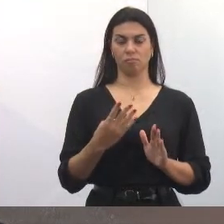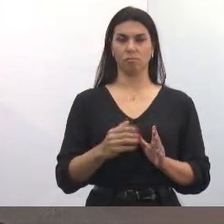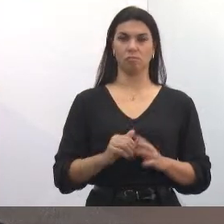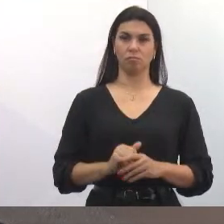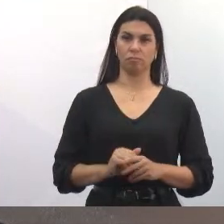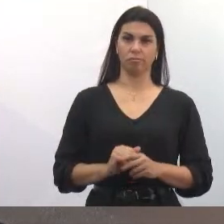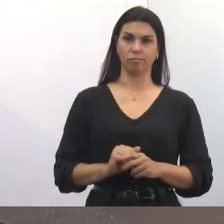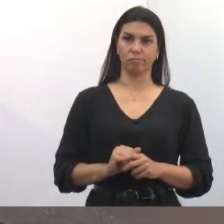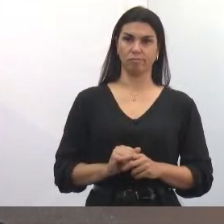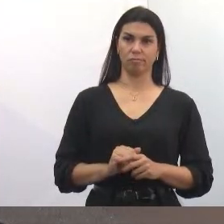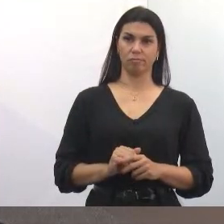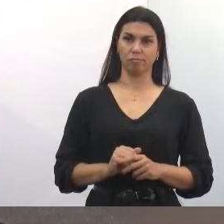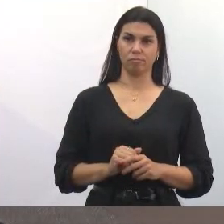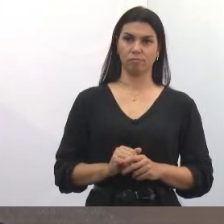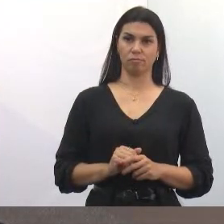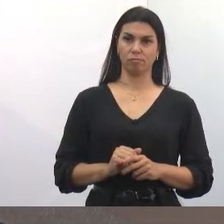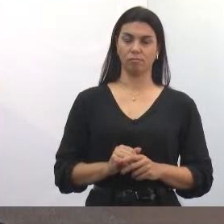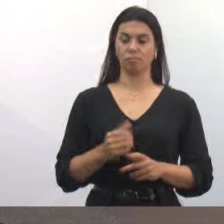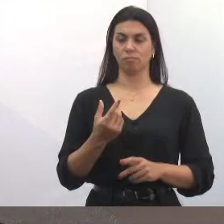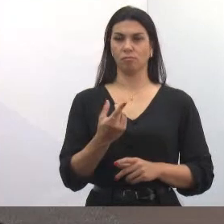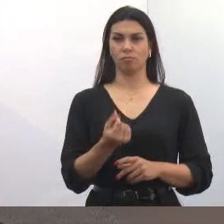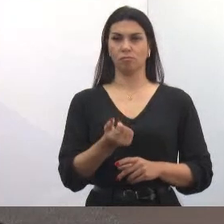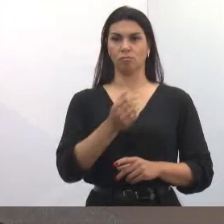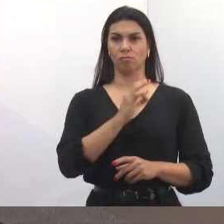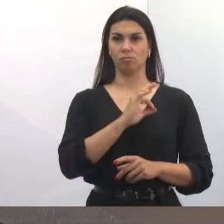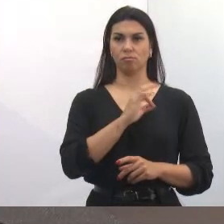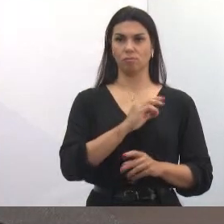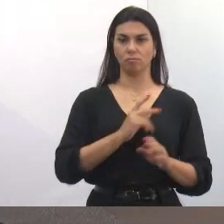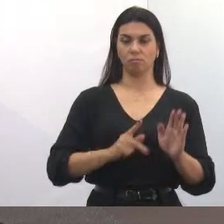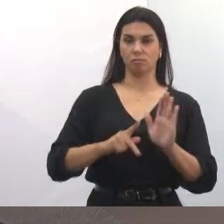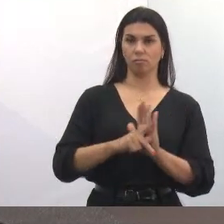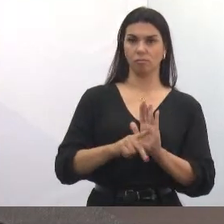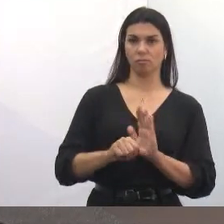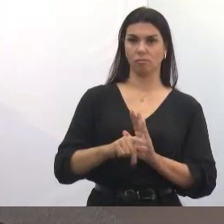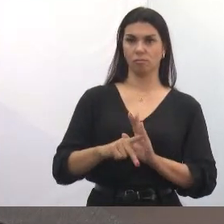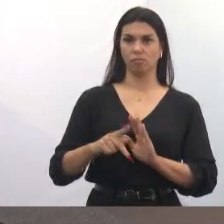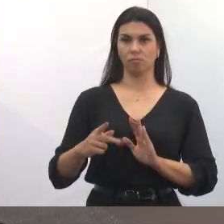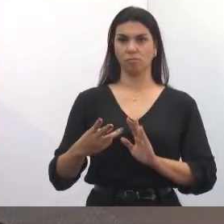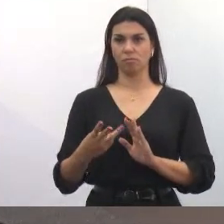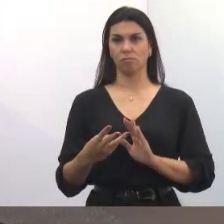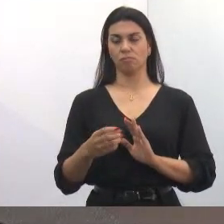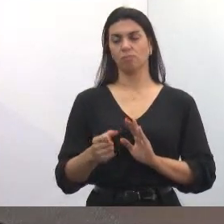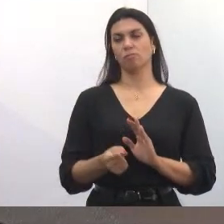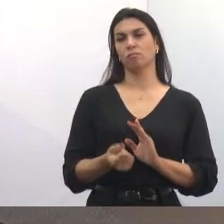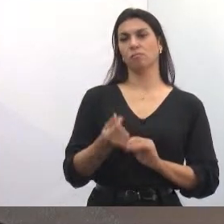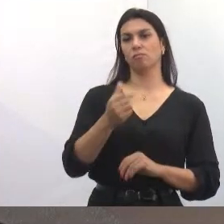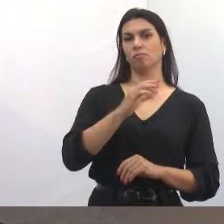a remuneração de aposentados pensionistas que ultrapassem 3 salários mínimos